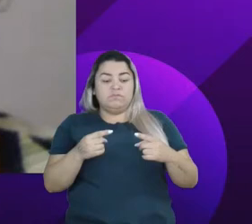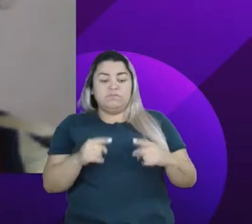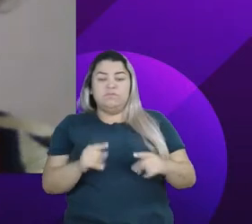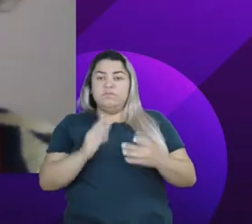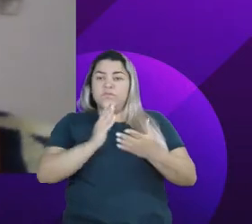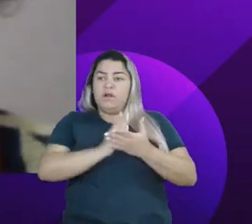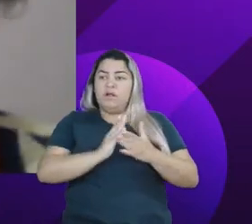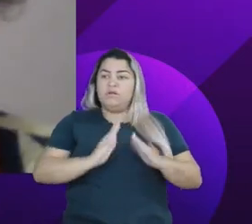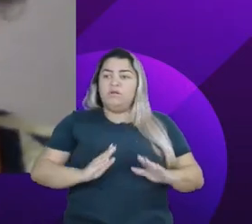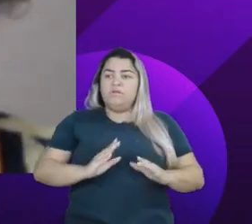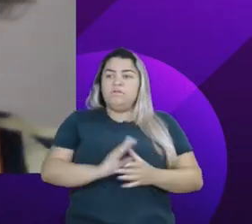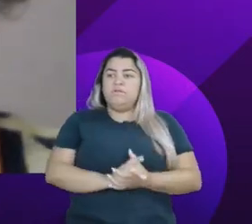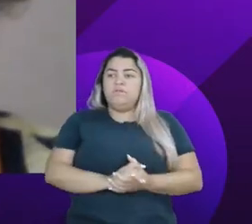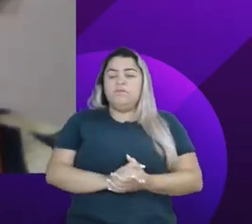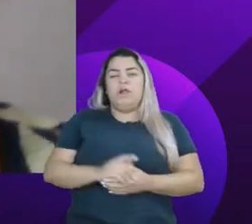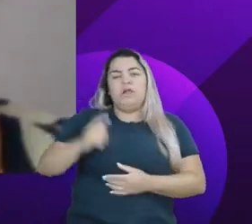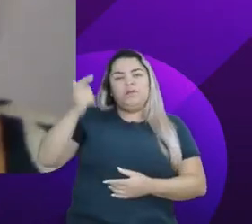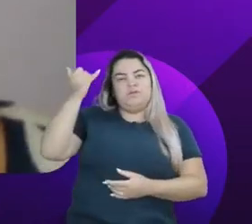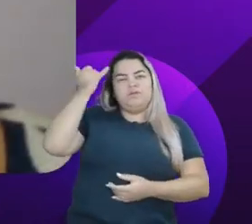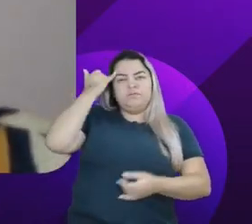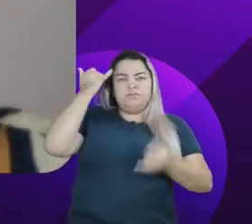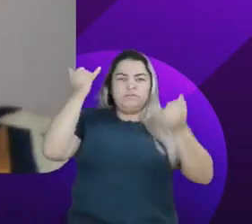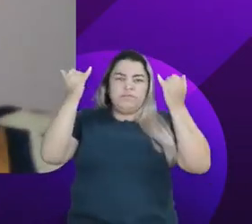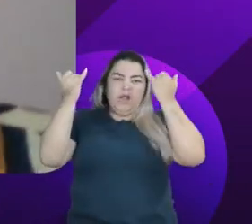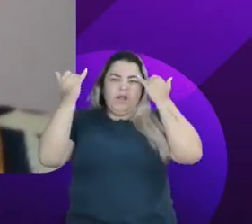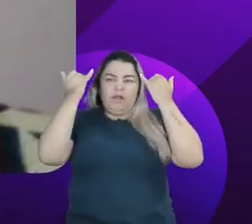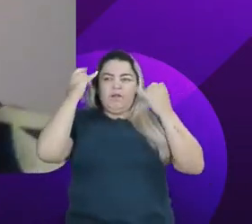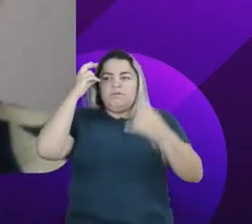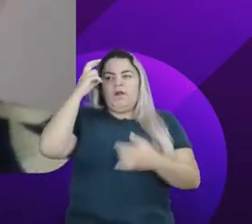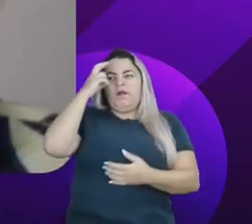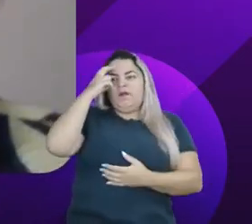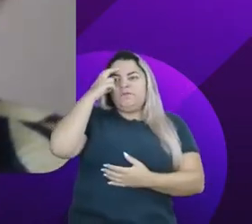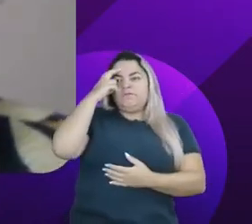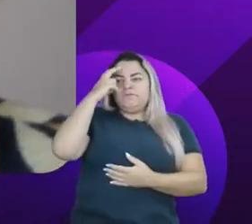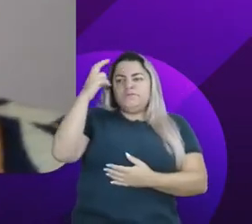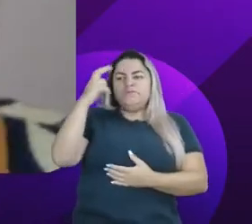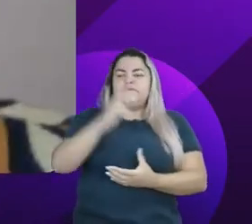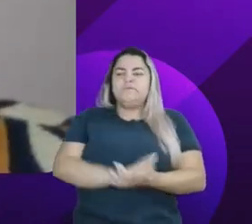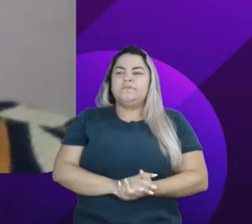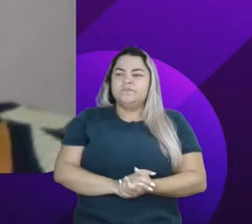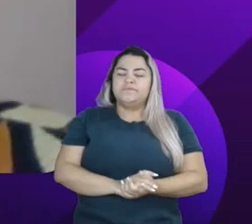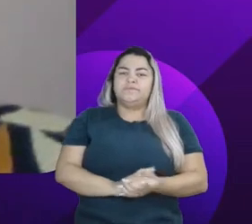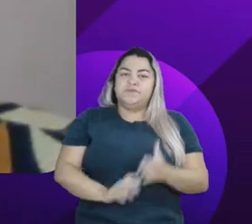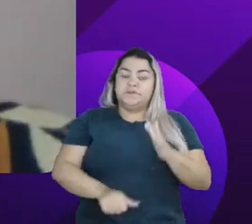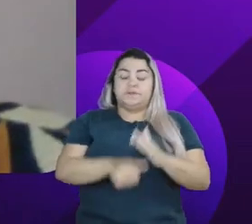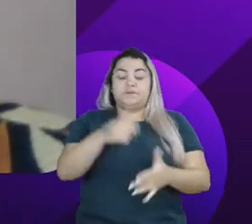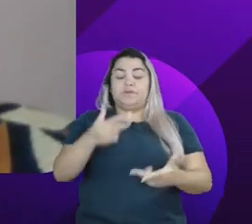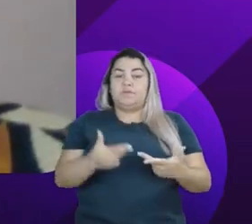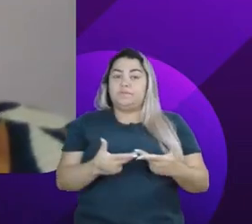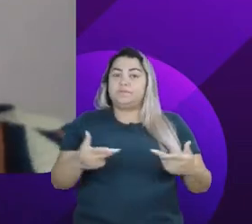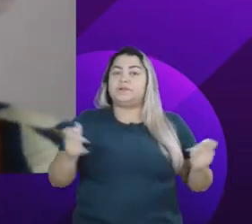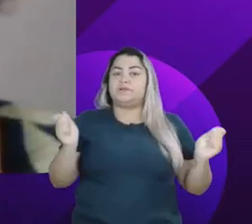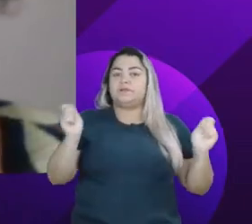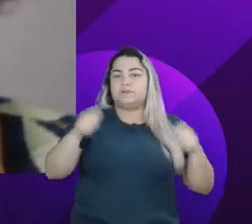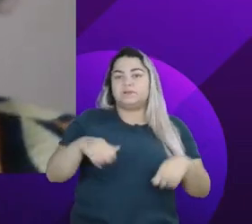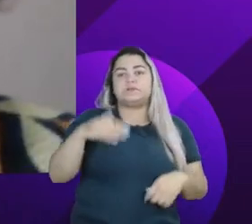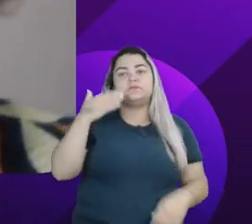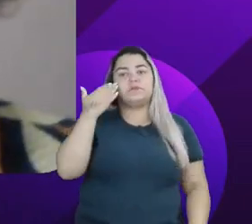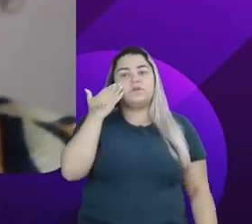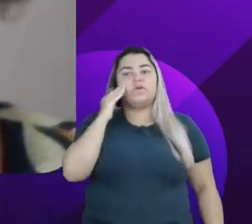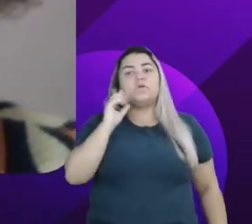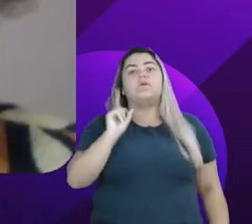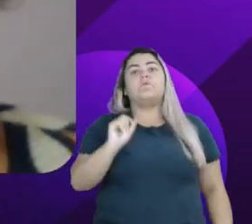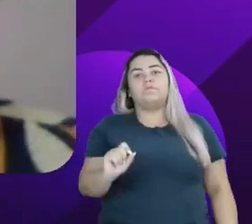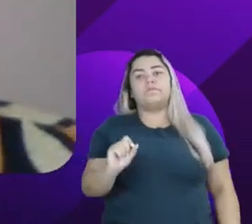não é, esse pensamento, culturas, não é? Então, eu acho que a primeira coisa que a gente precisa entender